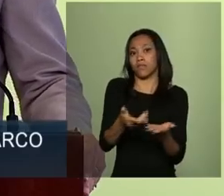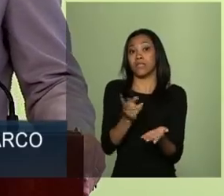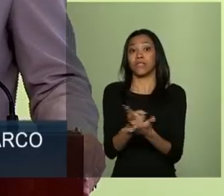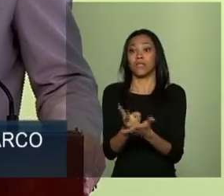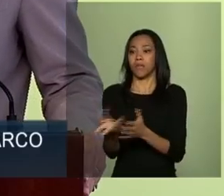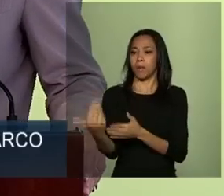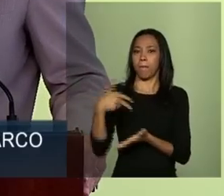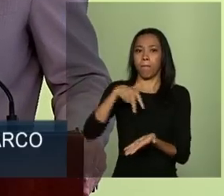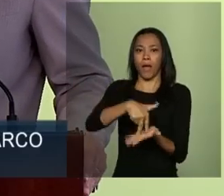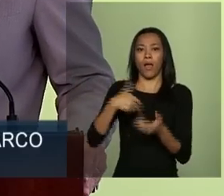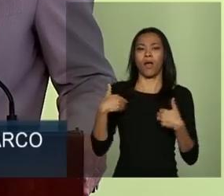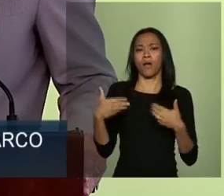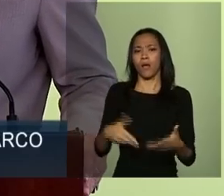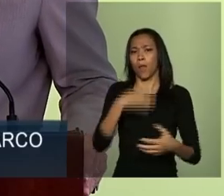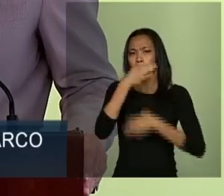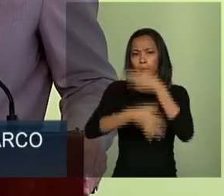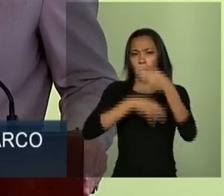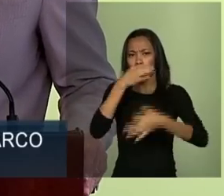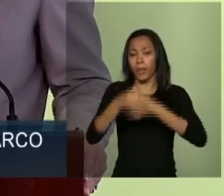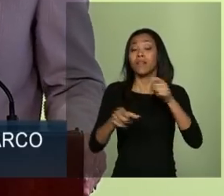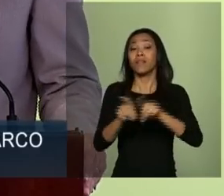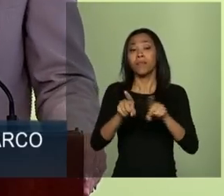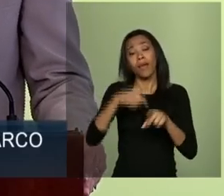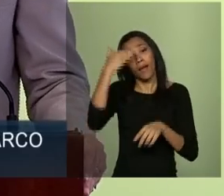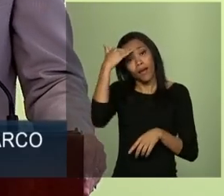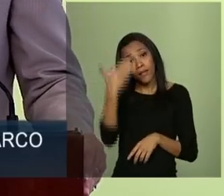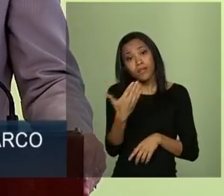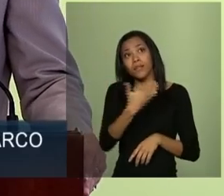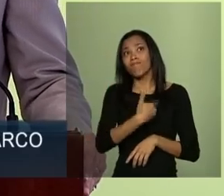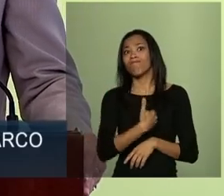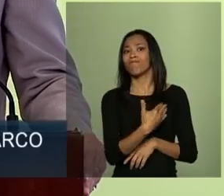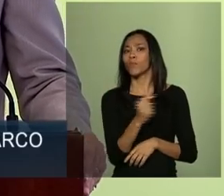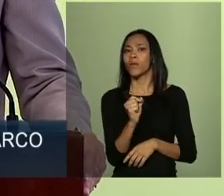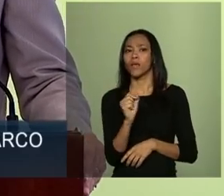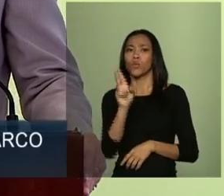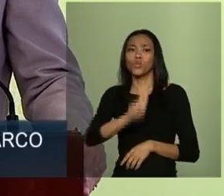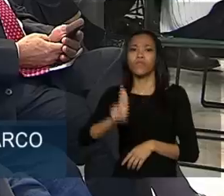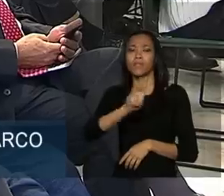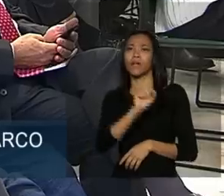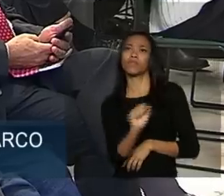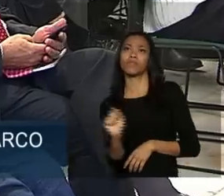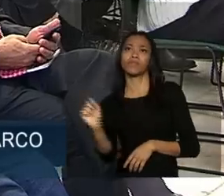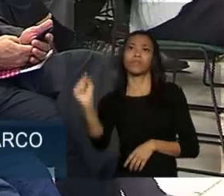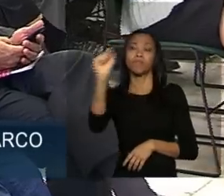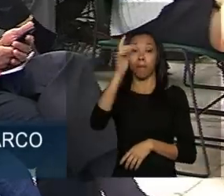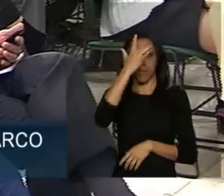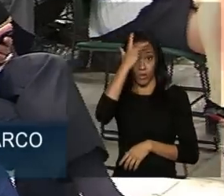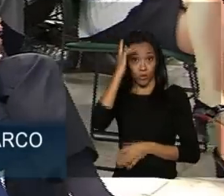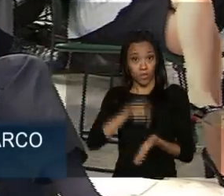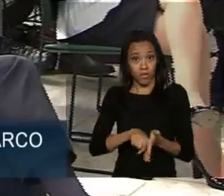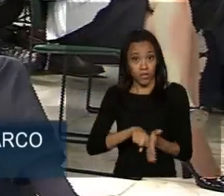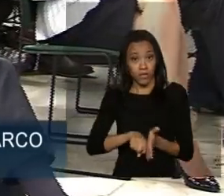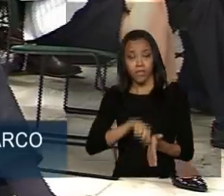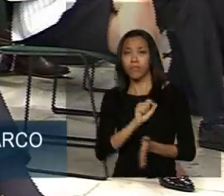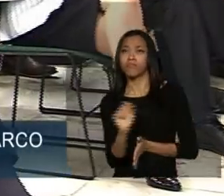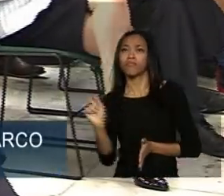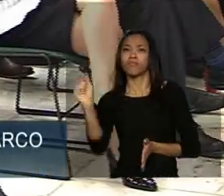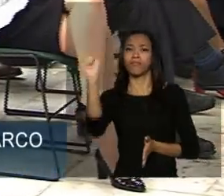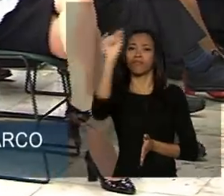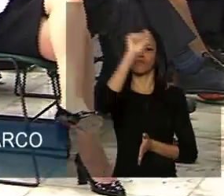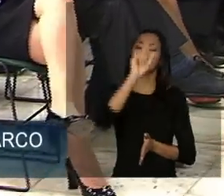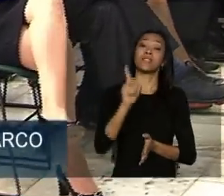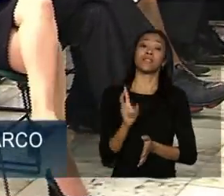tramitação e no debate dessa matéria, as universidades os pesquisadores, vítimas de